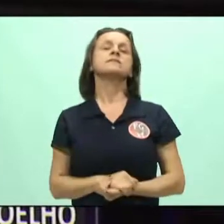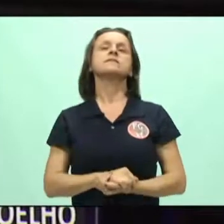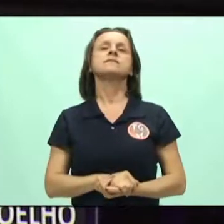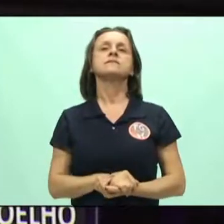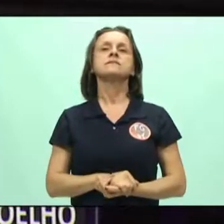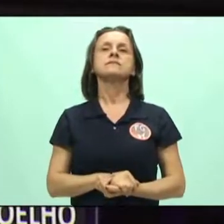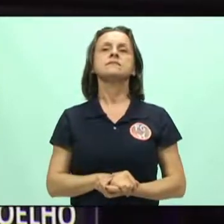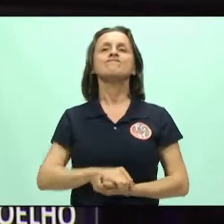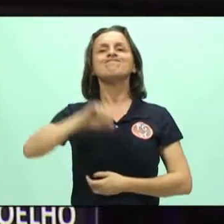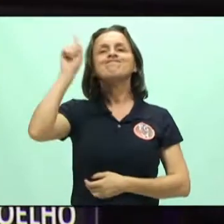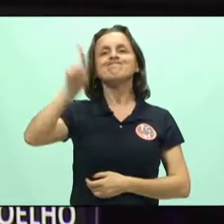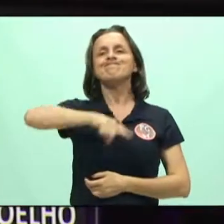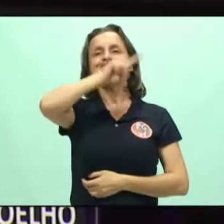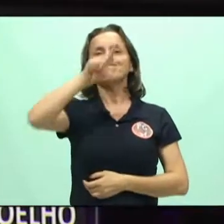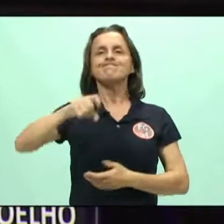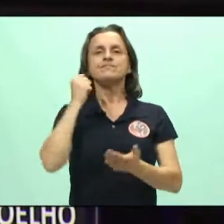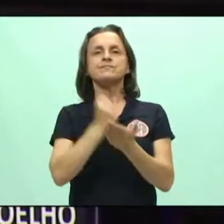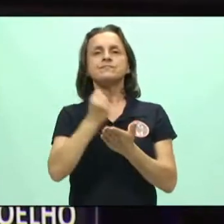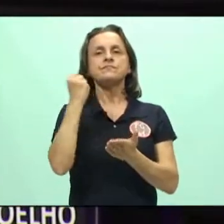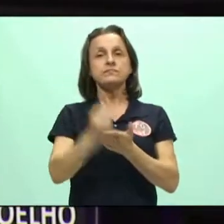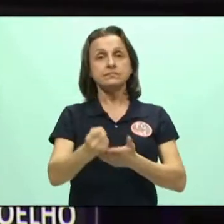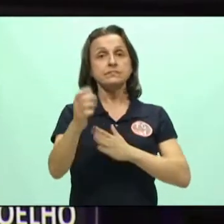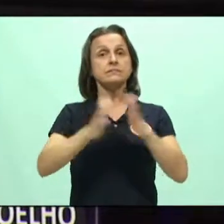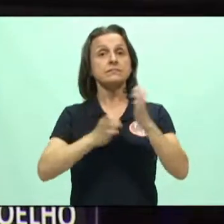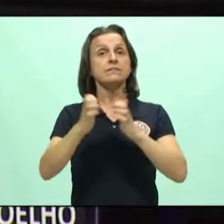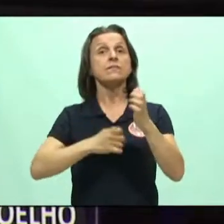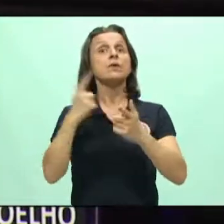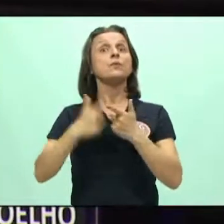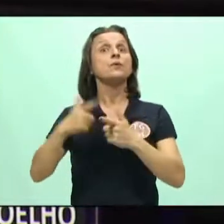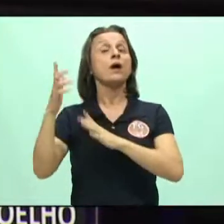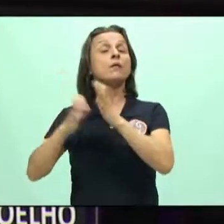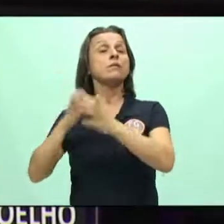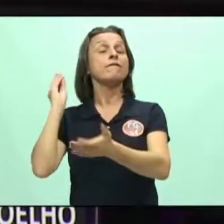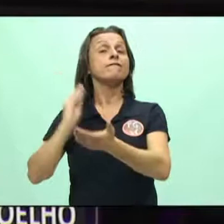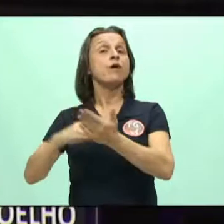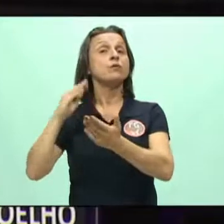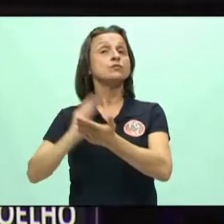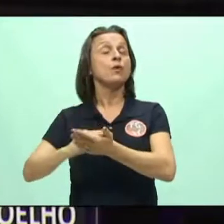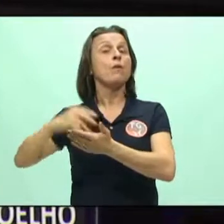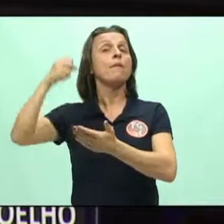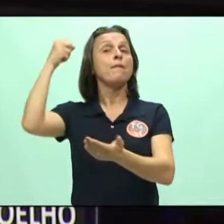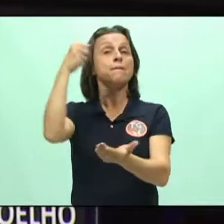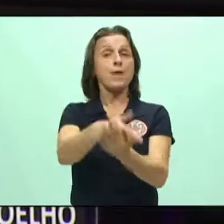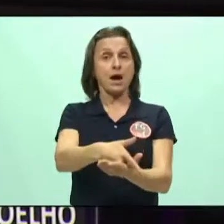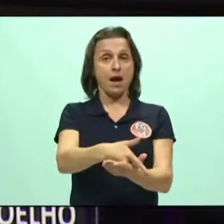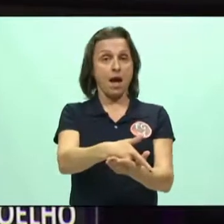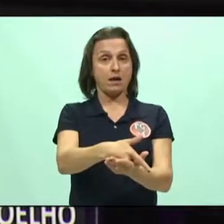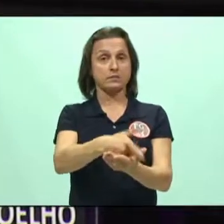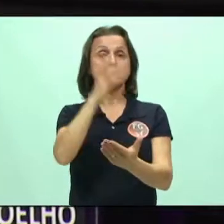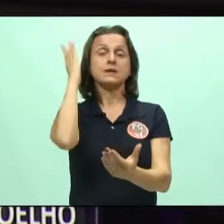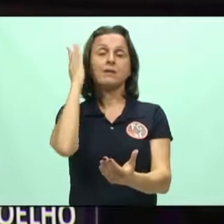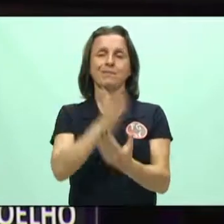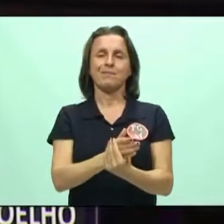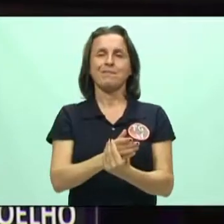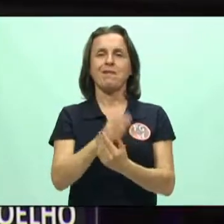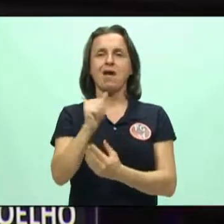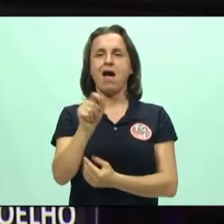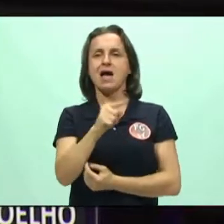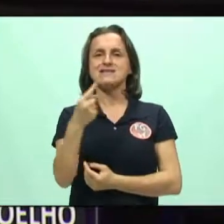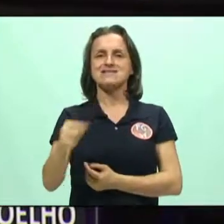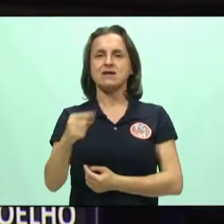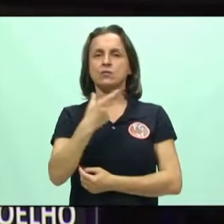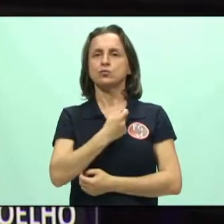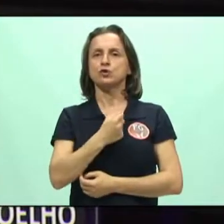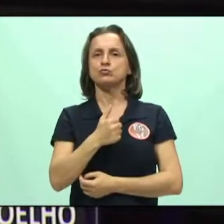porque eles não estavam fazendo repasse tá eles entraram com uma ação em 2017 vinha cobrando